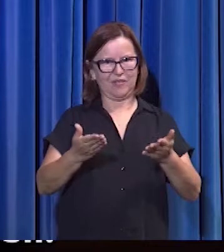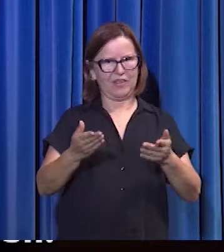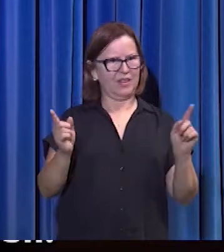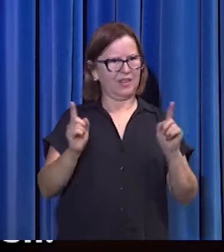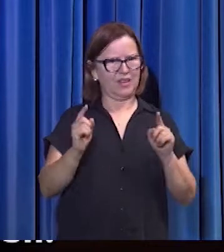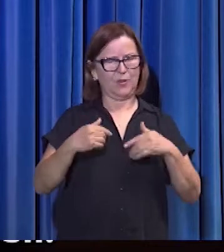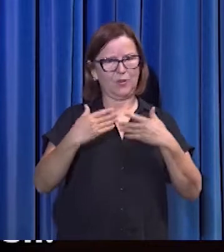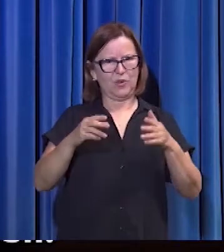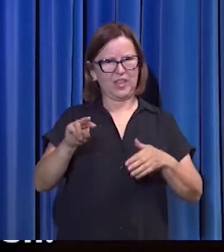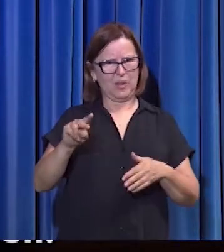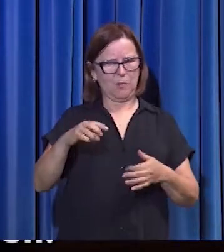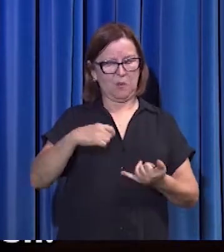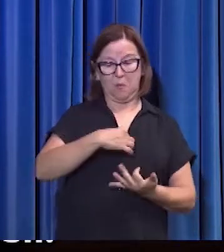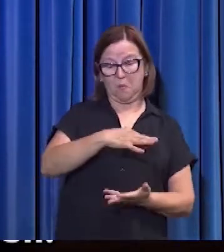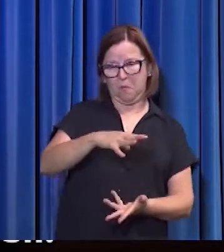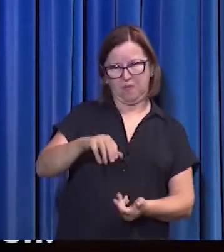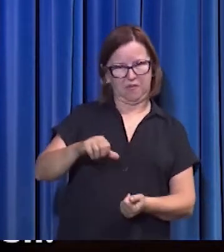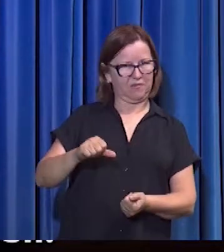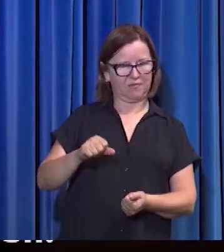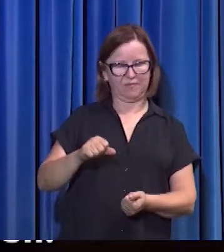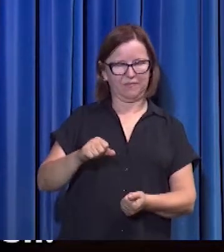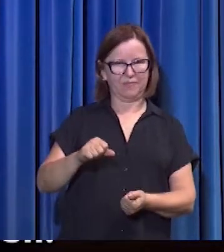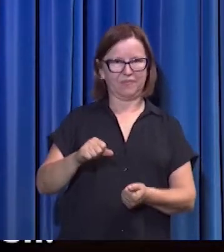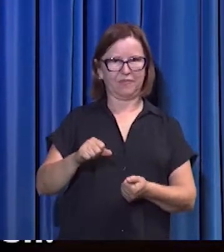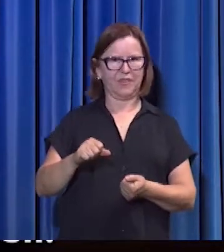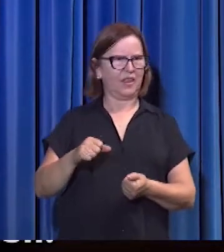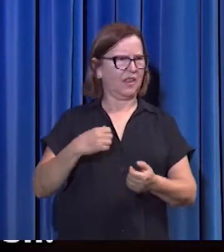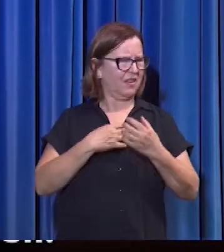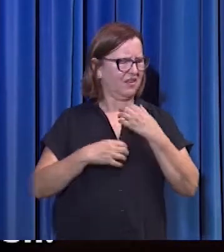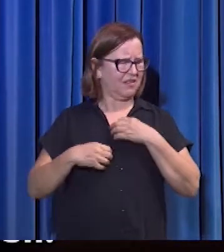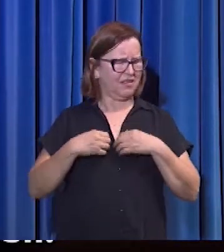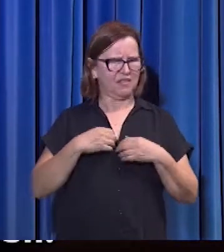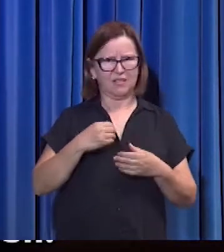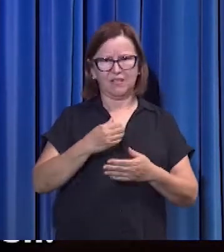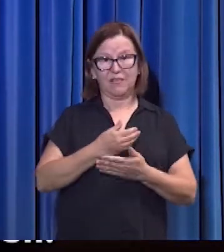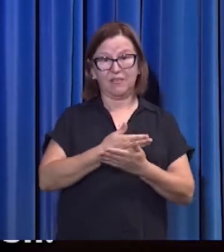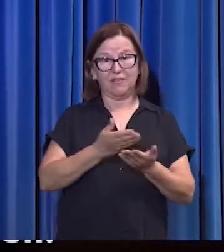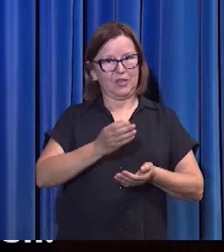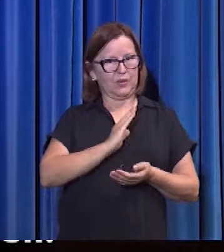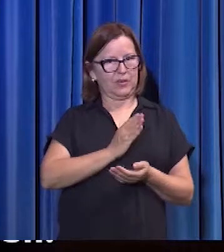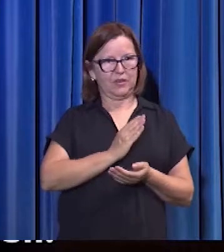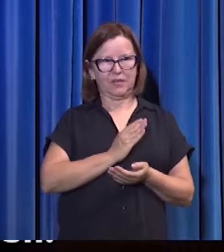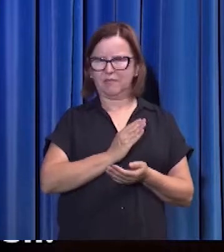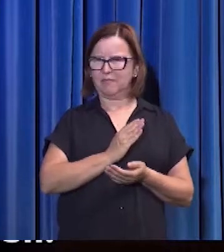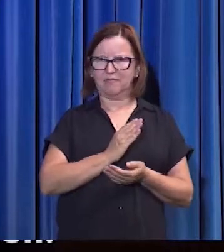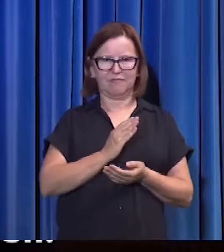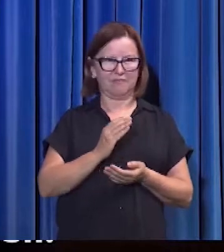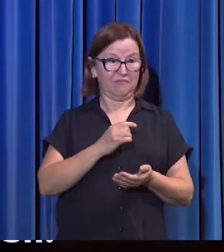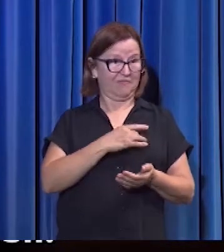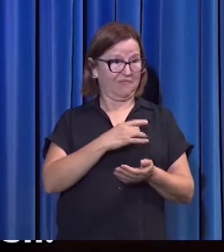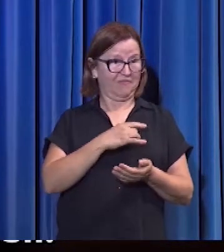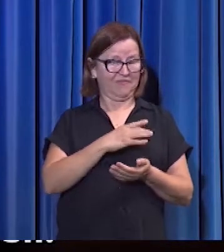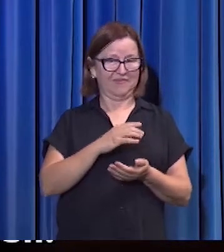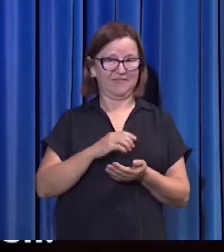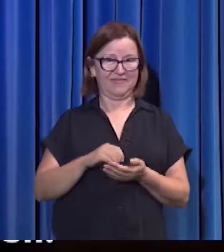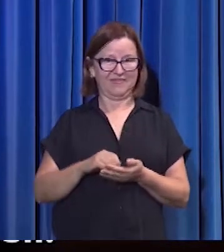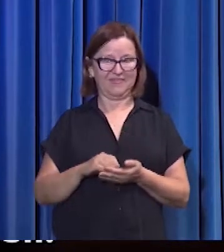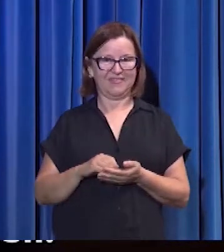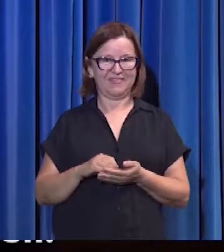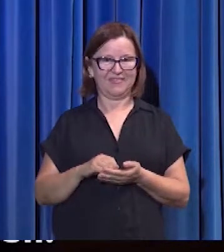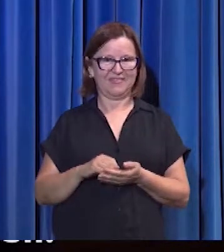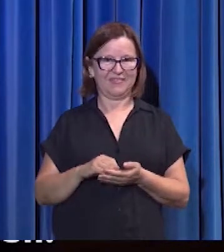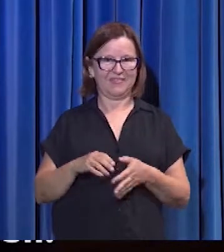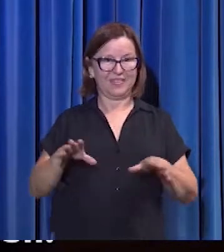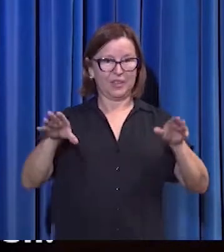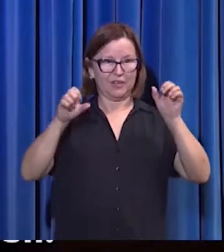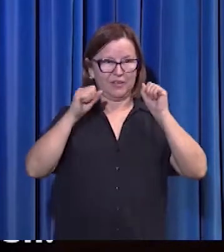dou como a dá o mundo. Não se turbe o vosso coração, nem se atemorize.